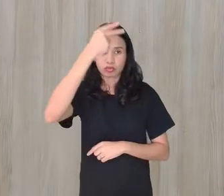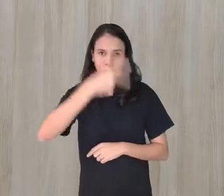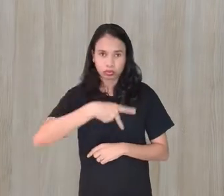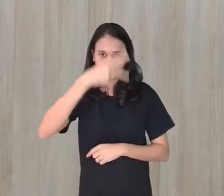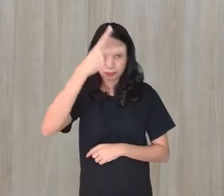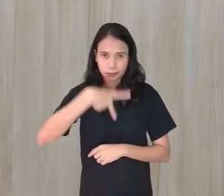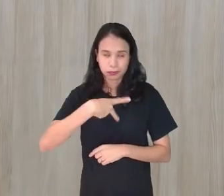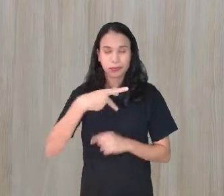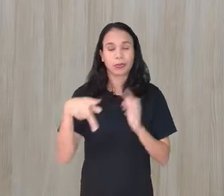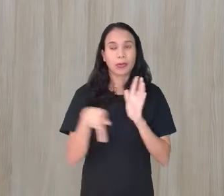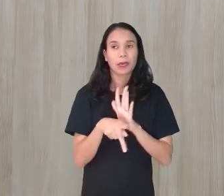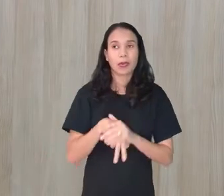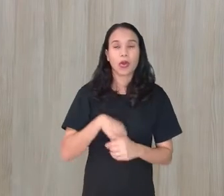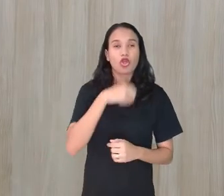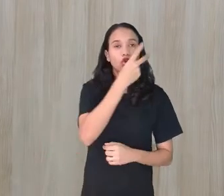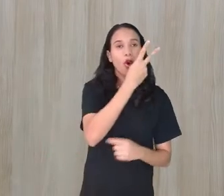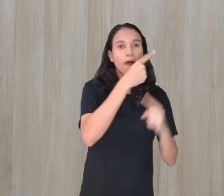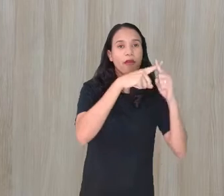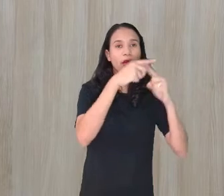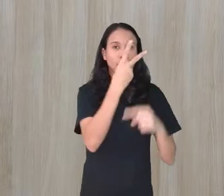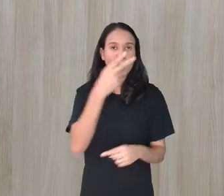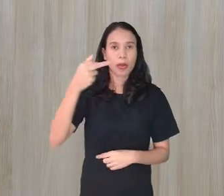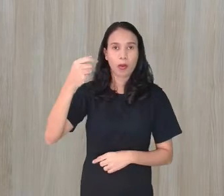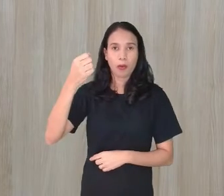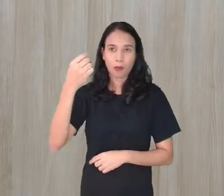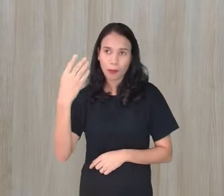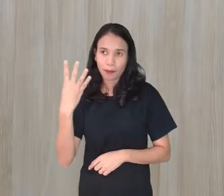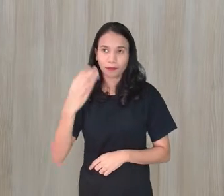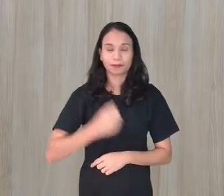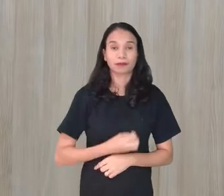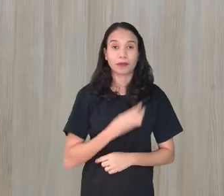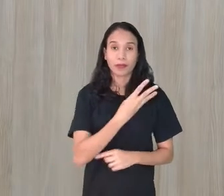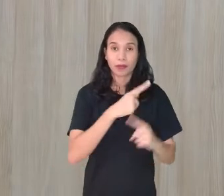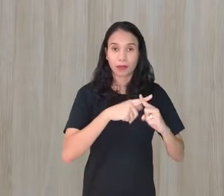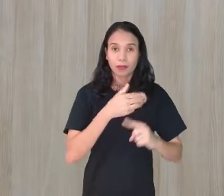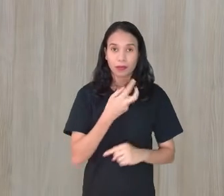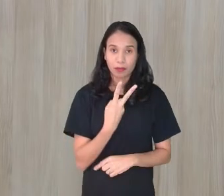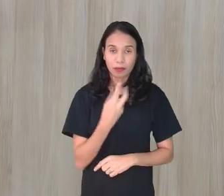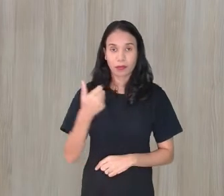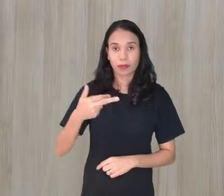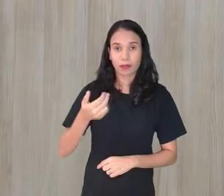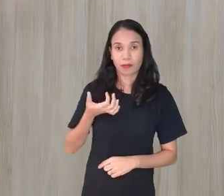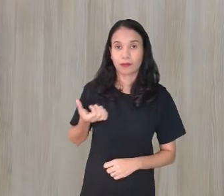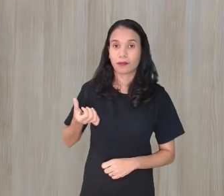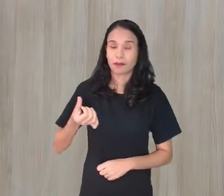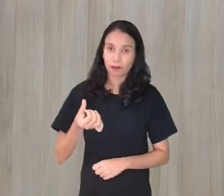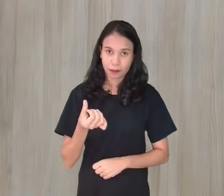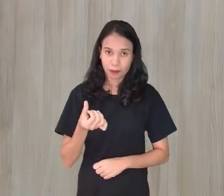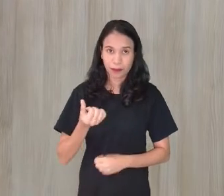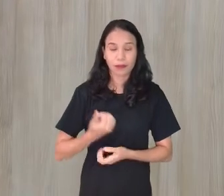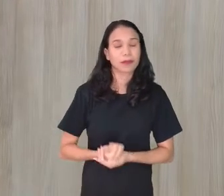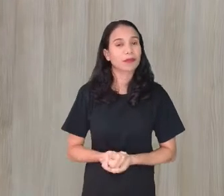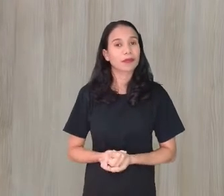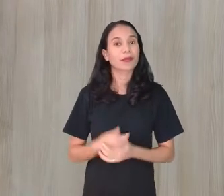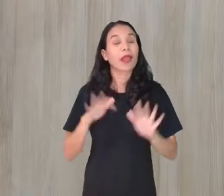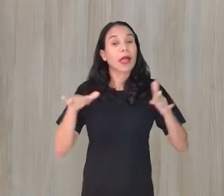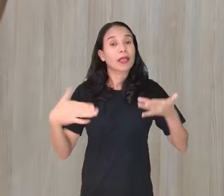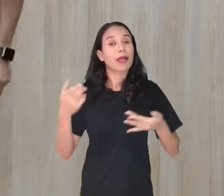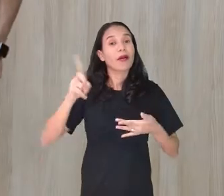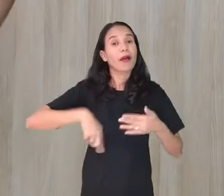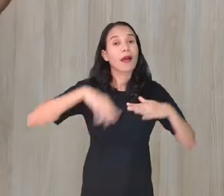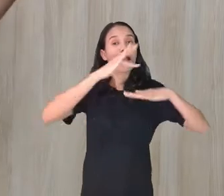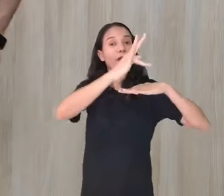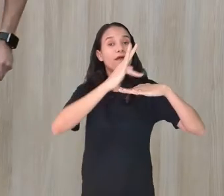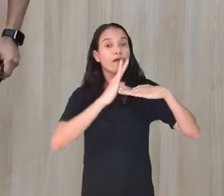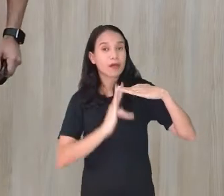Então, 2 vezes 2 é igual a 4. 3 vezes 2 é igual a 6. Então, a